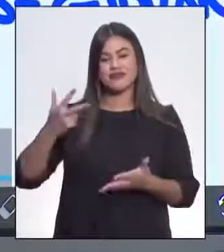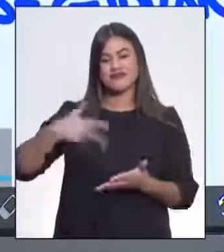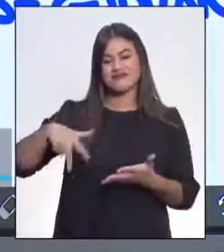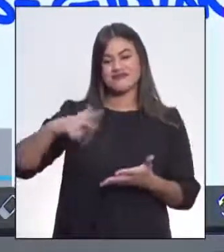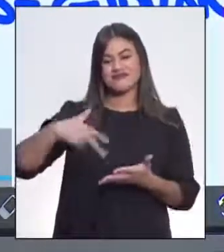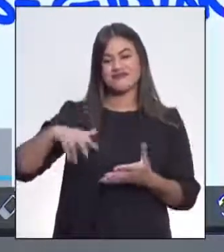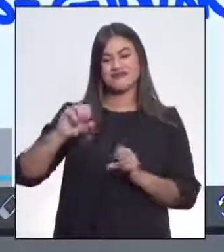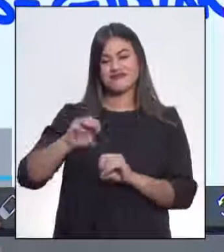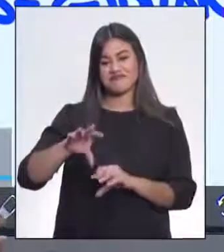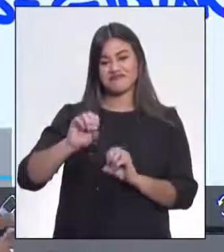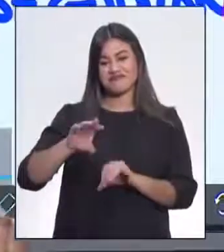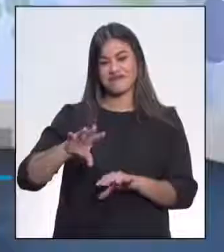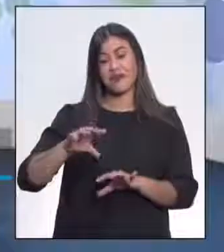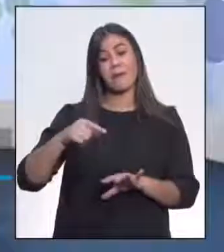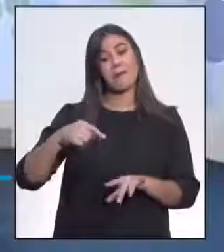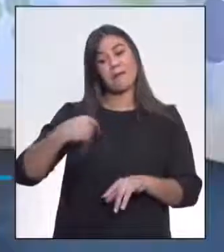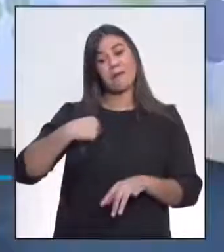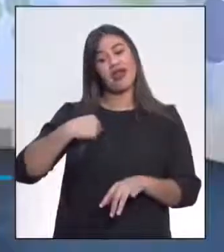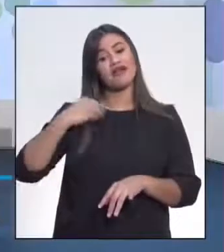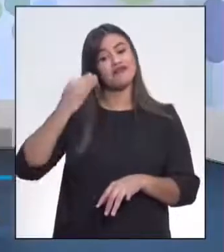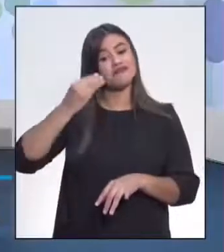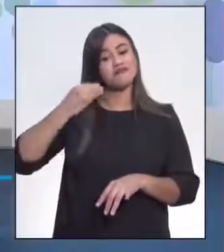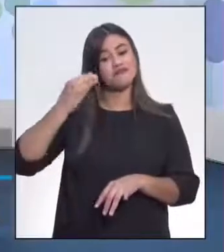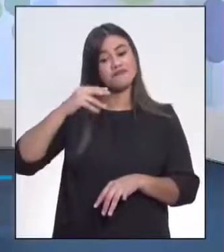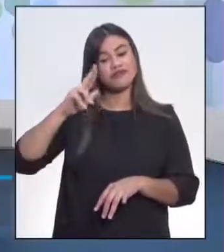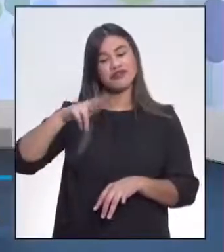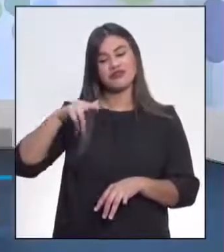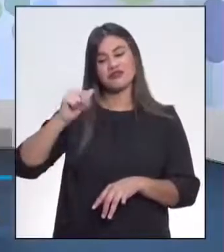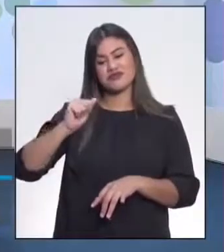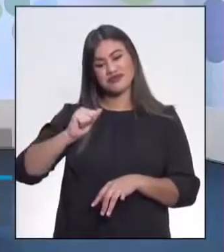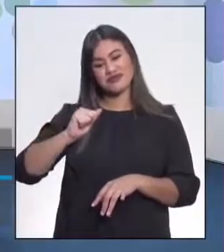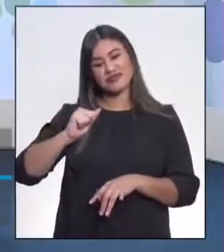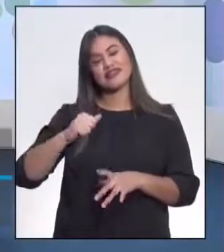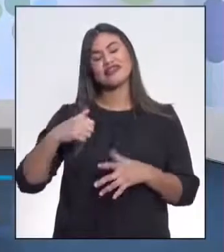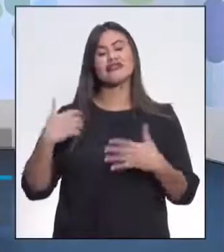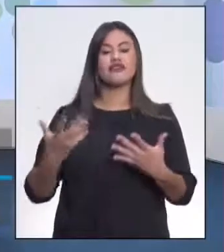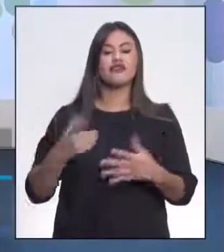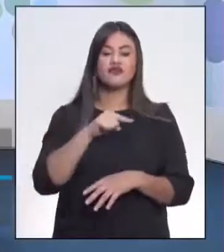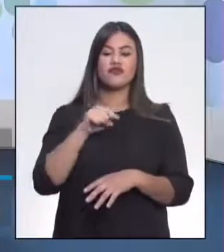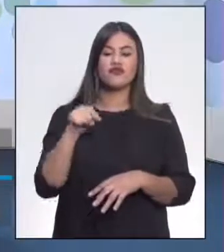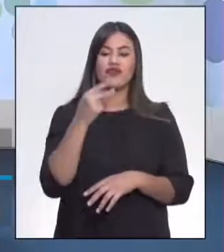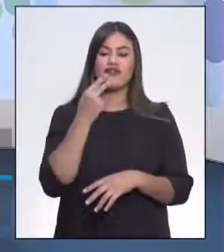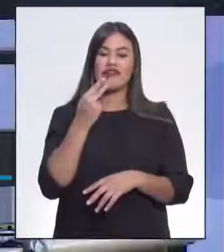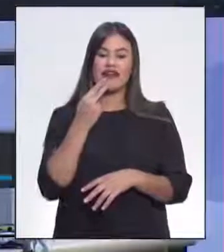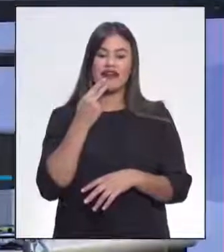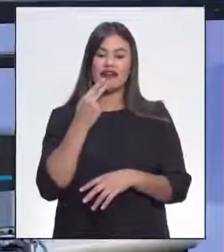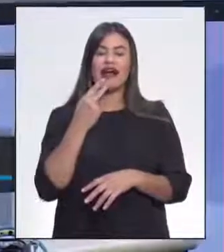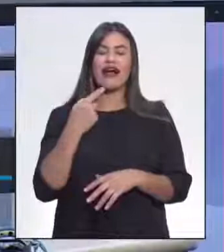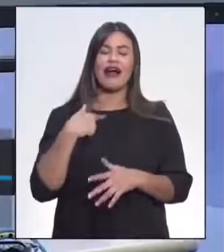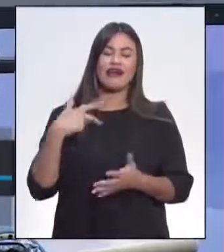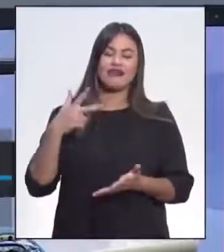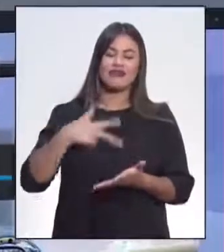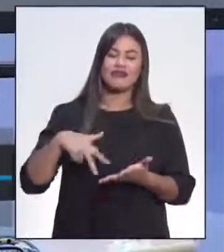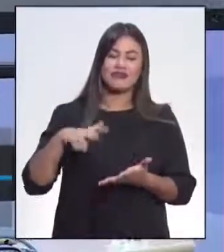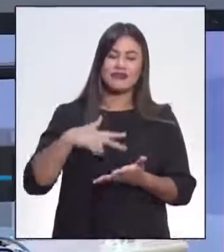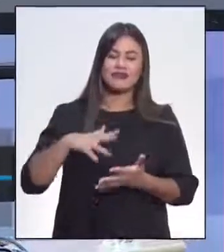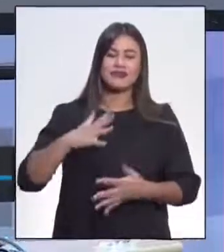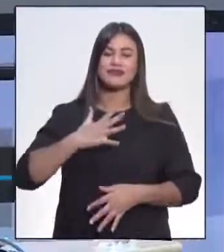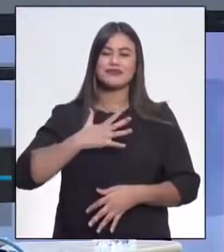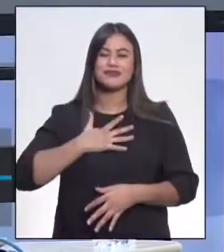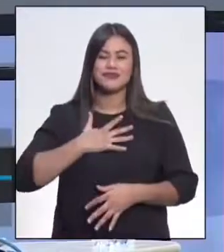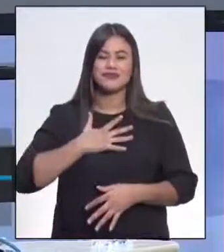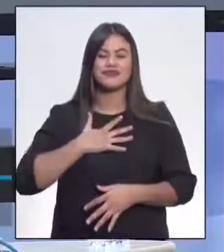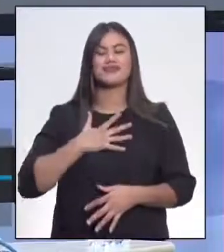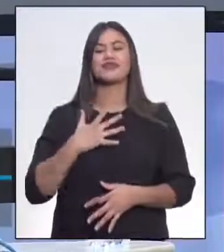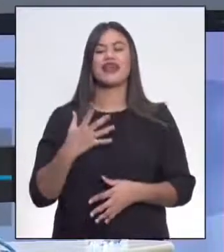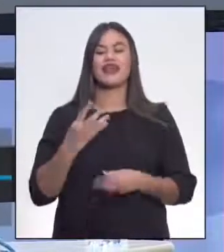experimentei. Eu tenho vontade, pessoal, de experimentar todas as danças. Então, quando vocês falam, já dancei, eu gostei, é muito bacana. Pode trazer essa